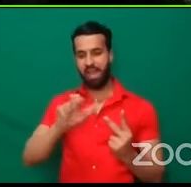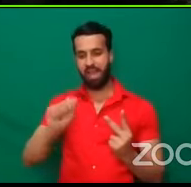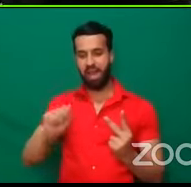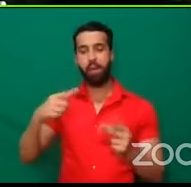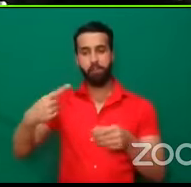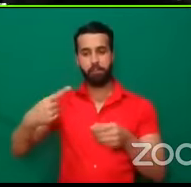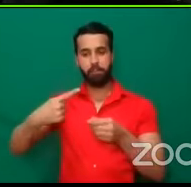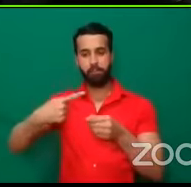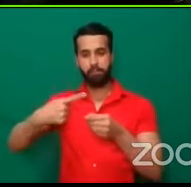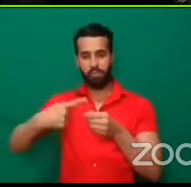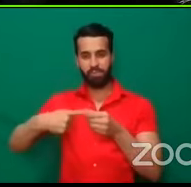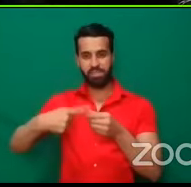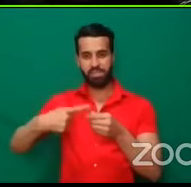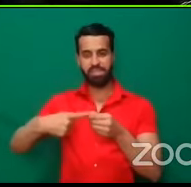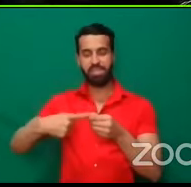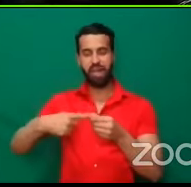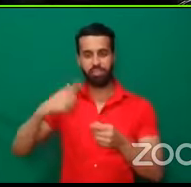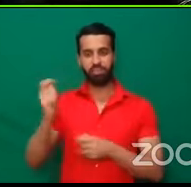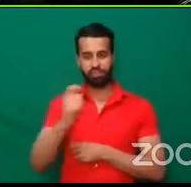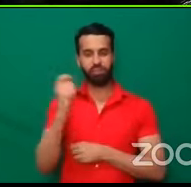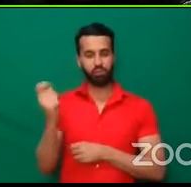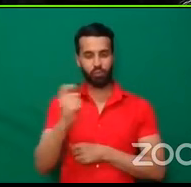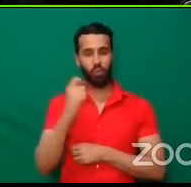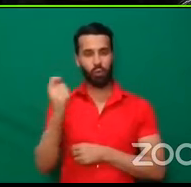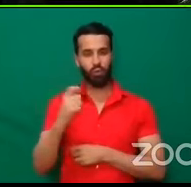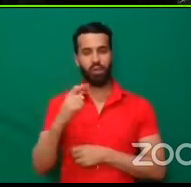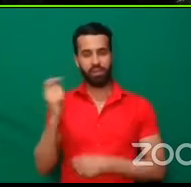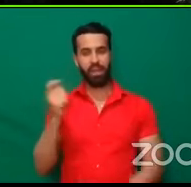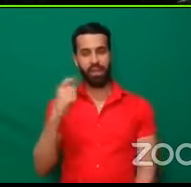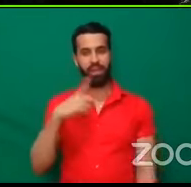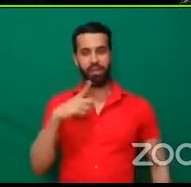cidade, The Last também, que é uma banda aqui da cidade.